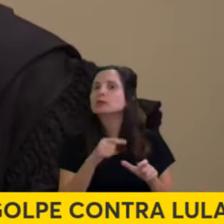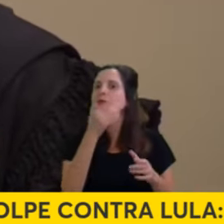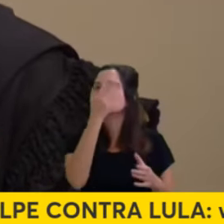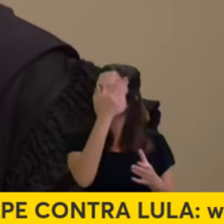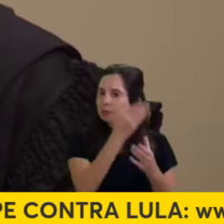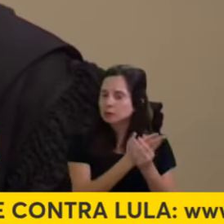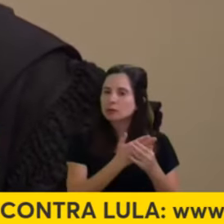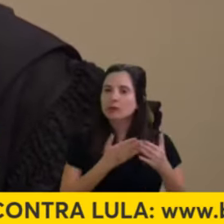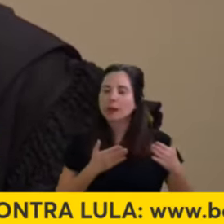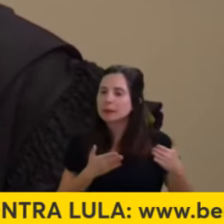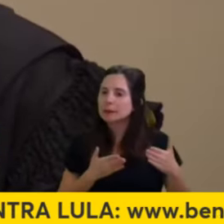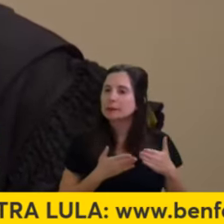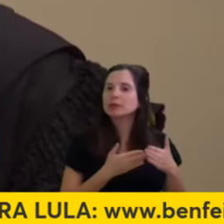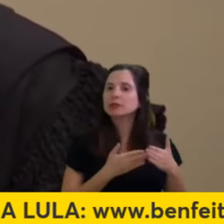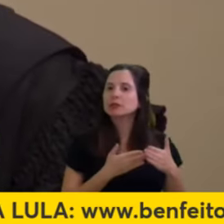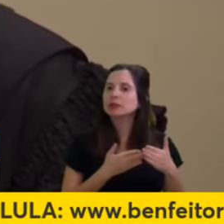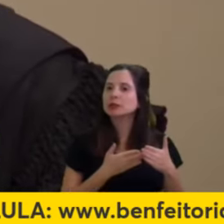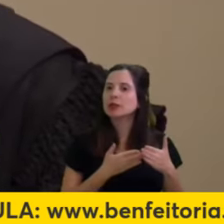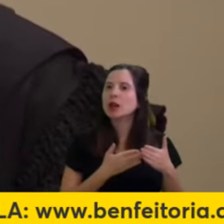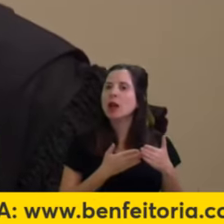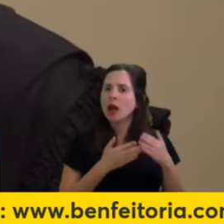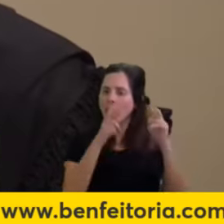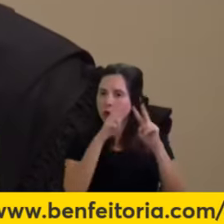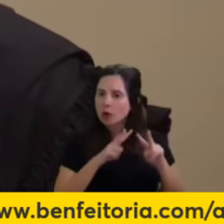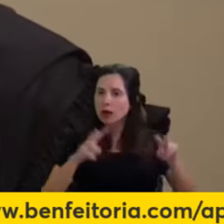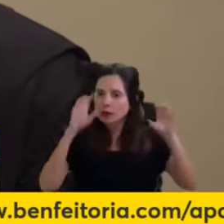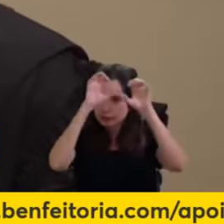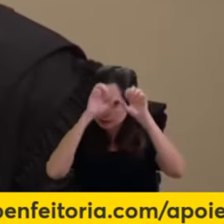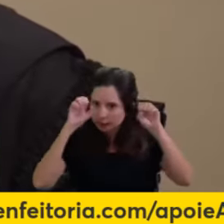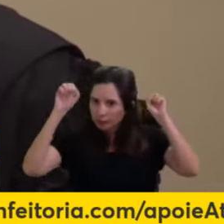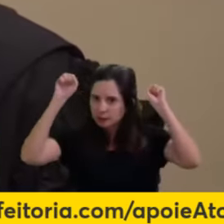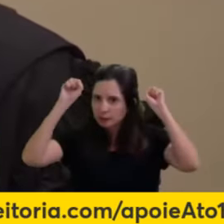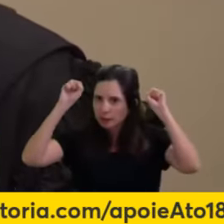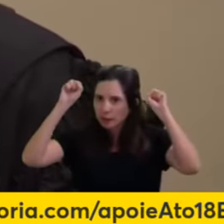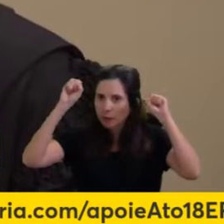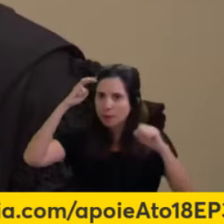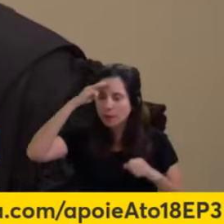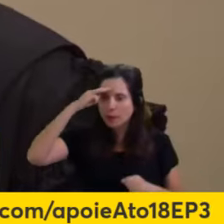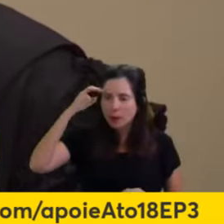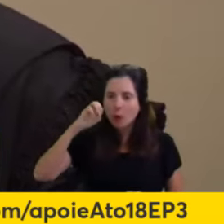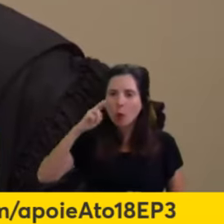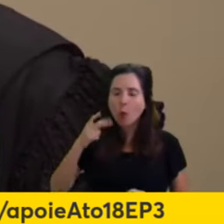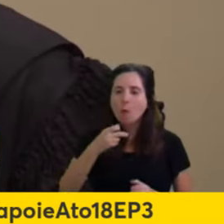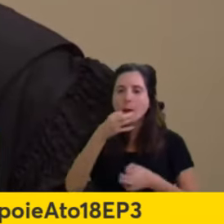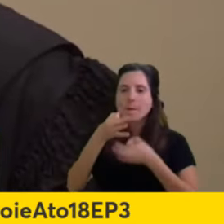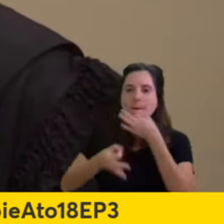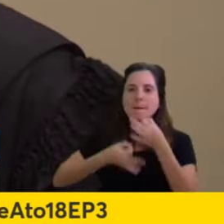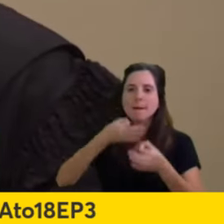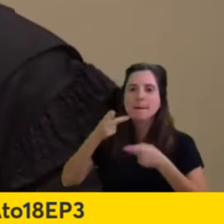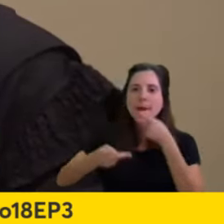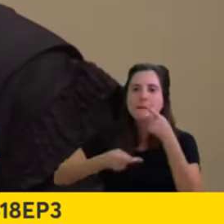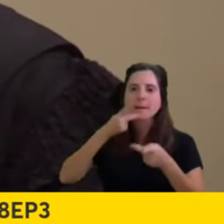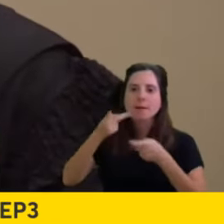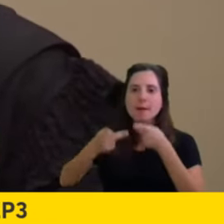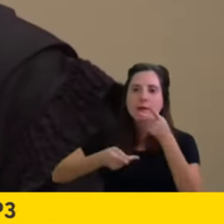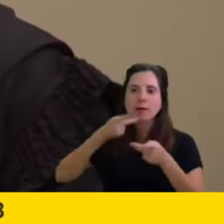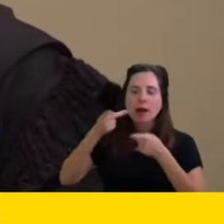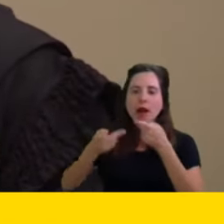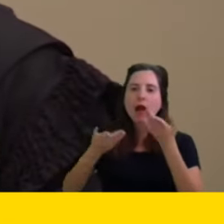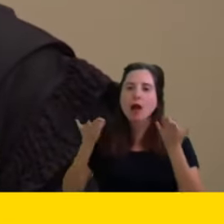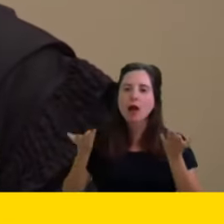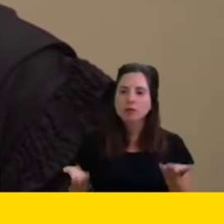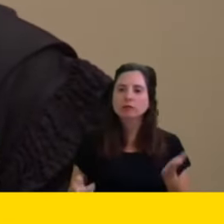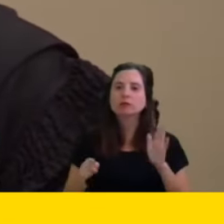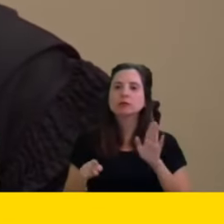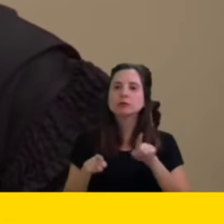impedir o conhecimento dessa corte de inovação de teses imemoriais ou na sustentação oral ademais apresentar nova tese